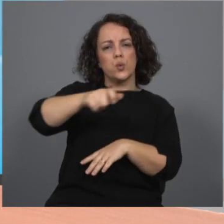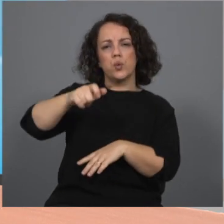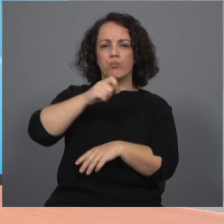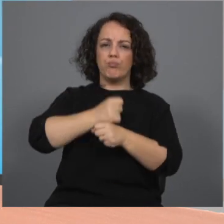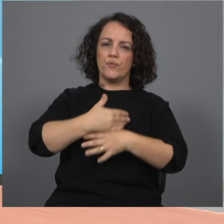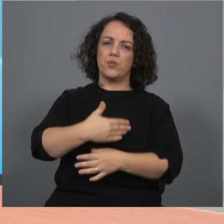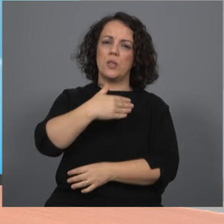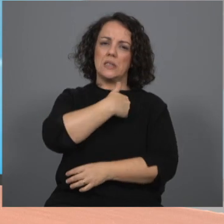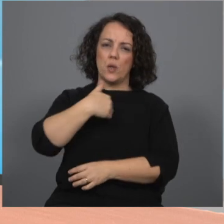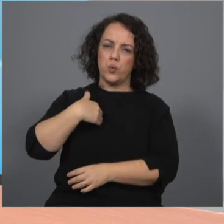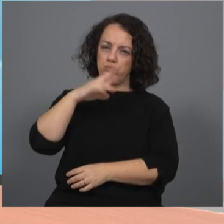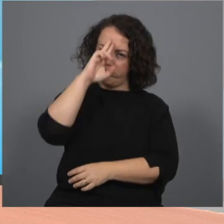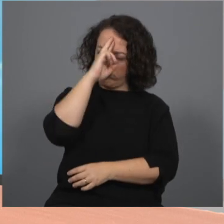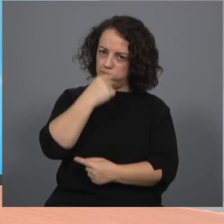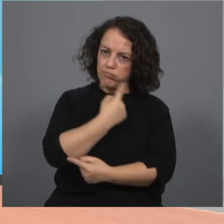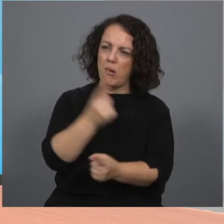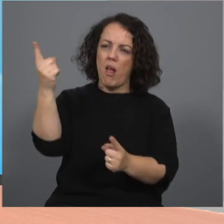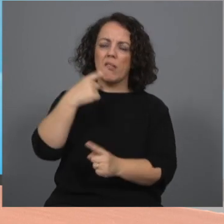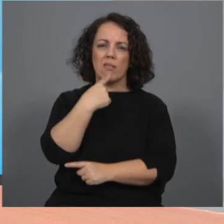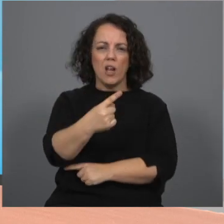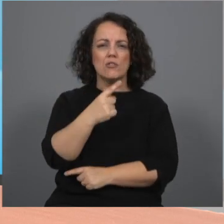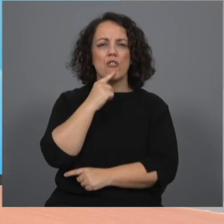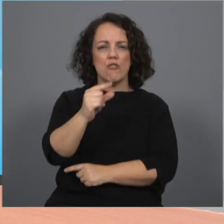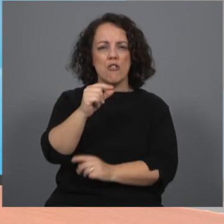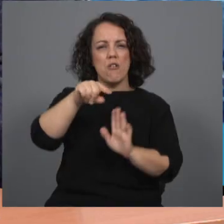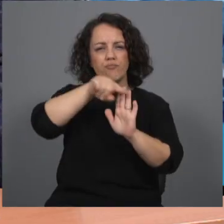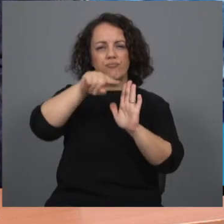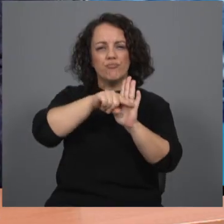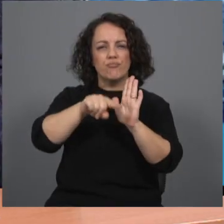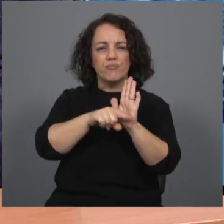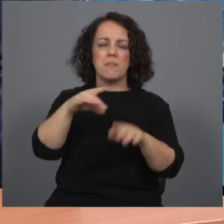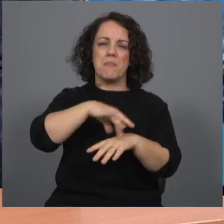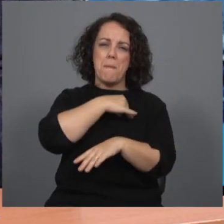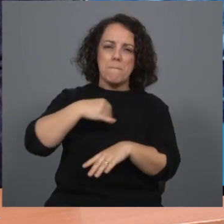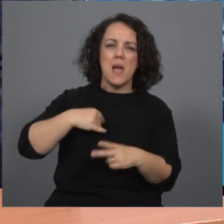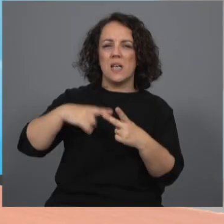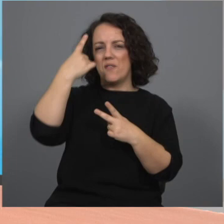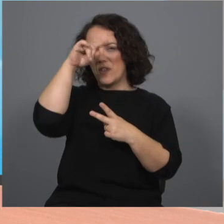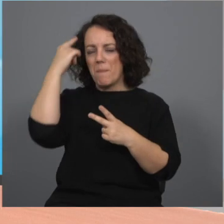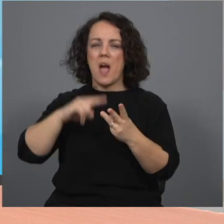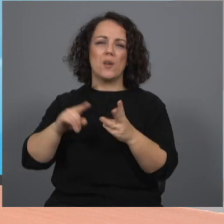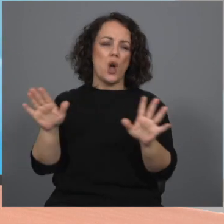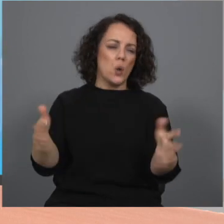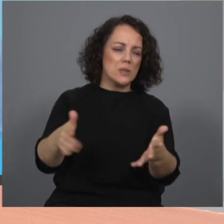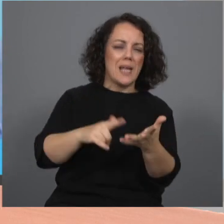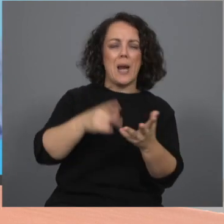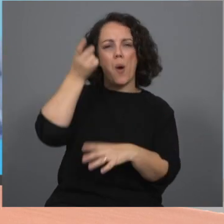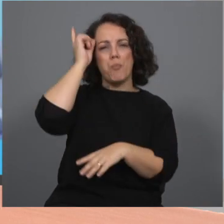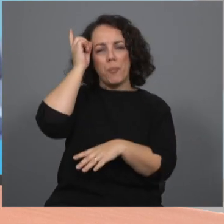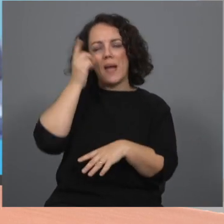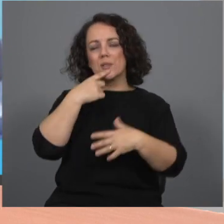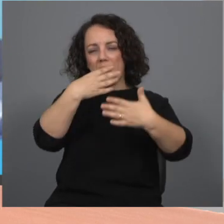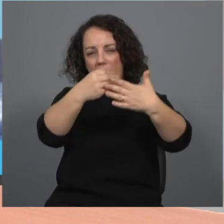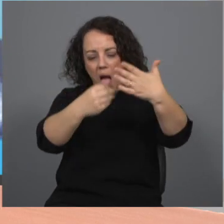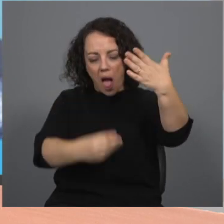e faz a lista de facto de médicos, enfermeiros, auxiliares, bombeiros, enfim, tanta gente. Isso. E